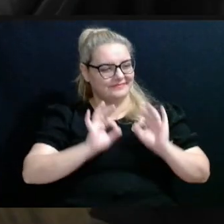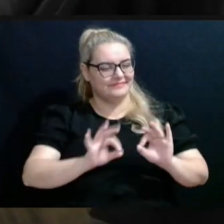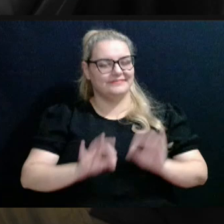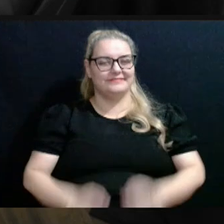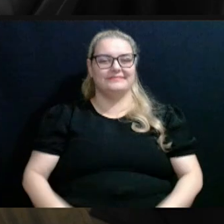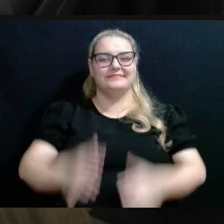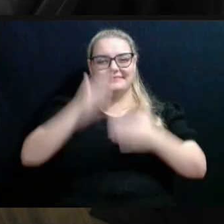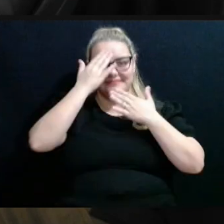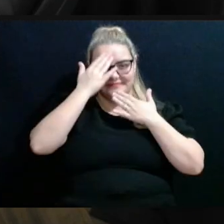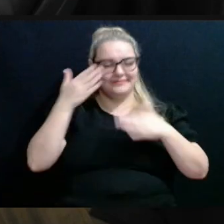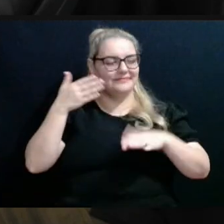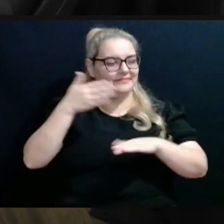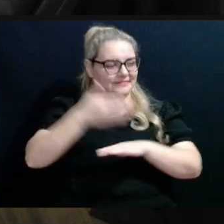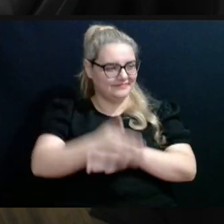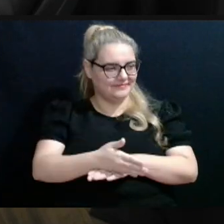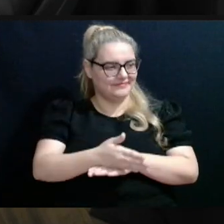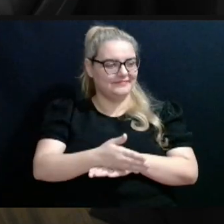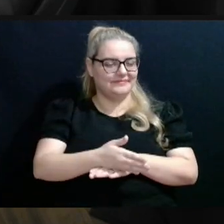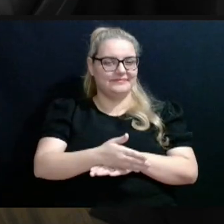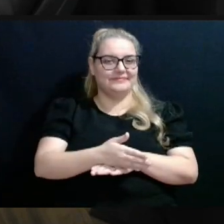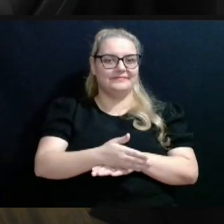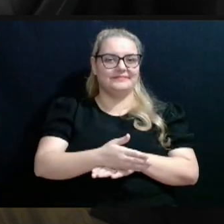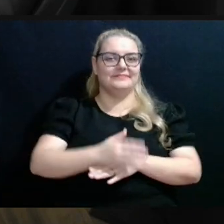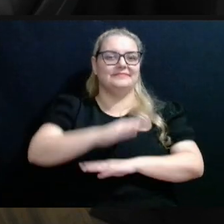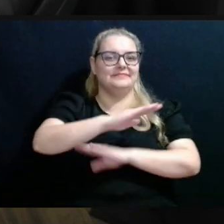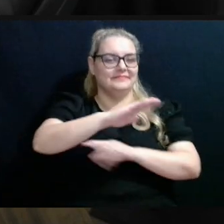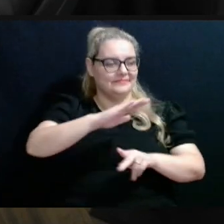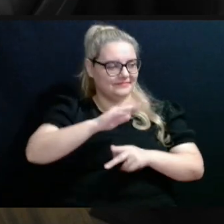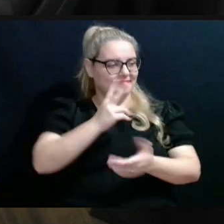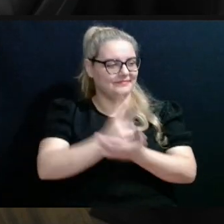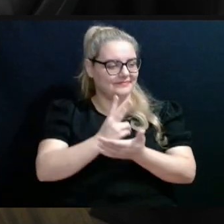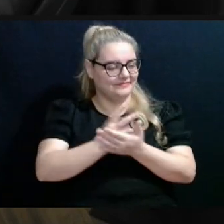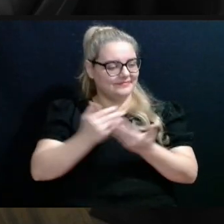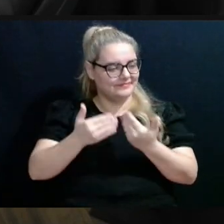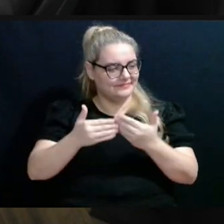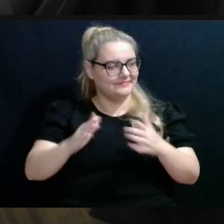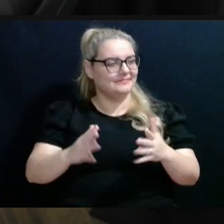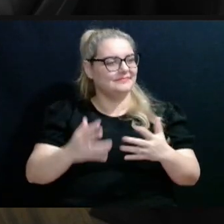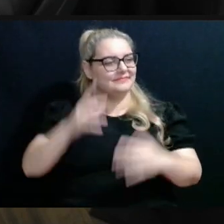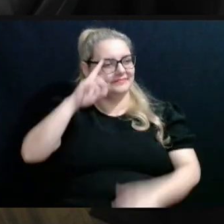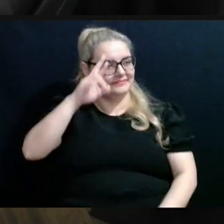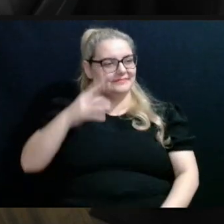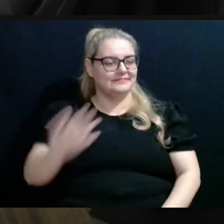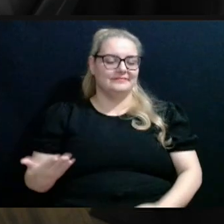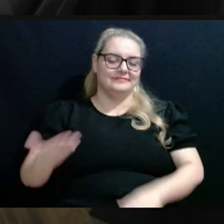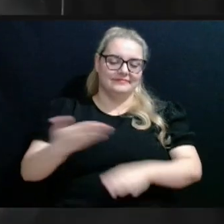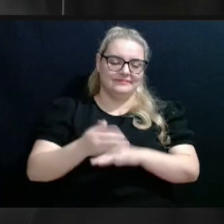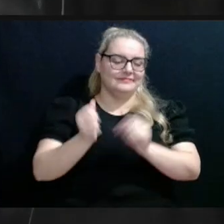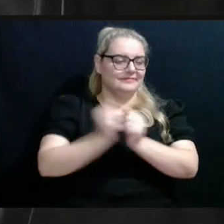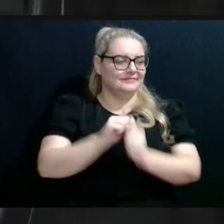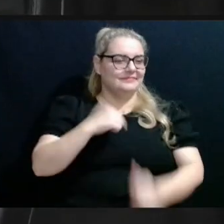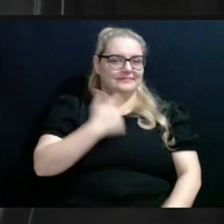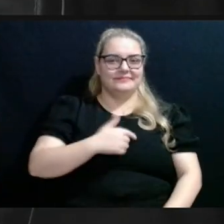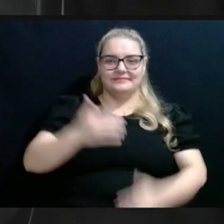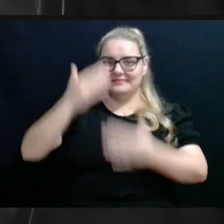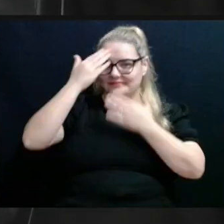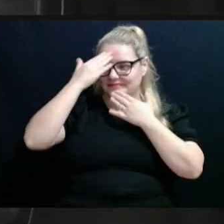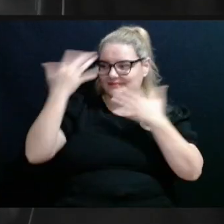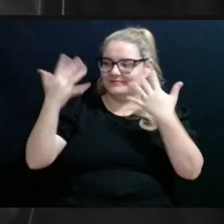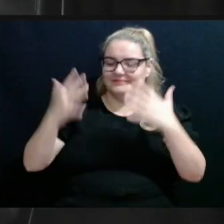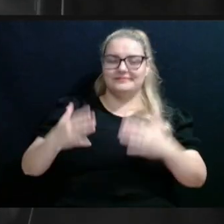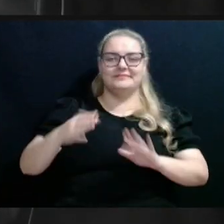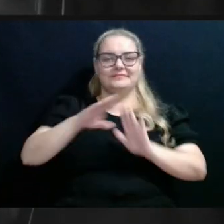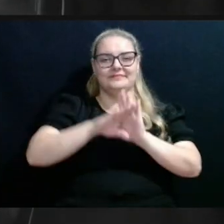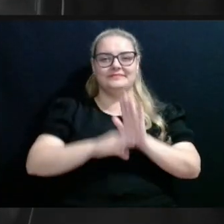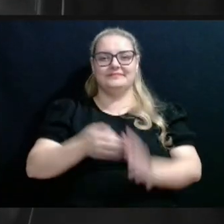sua participação, e aqui o Na Casa do Povo está sempre aberto ao senhor para que o senhor participe com a gente. Obrigado, parabéns pelo programa, boa tarde a todos.